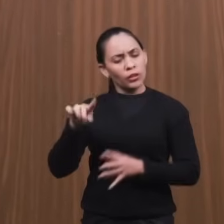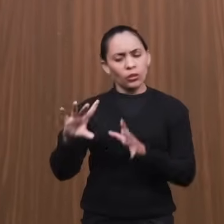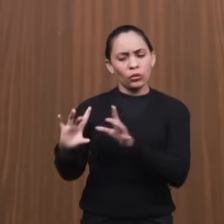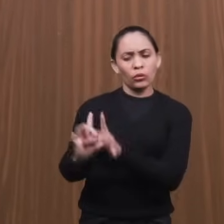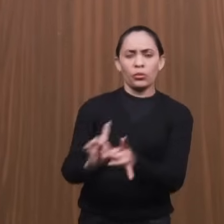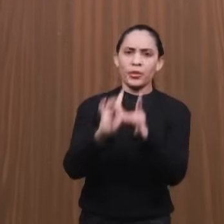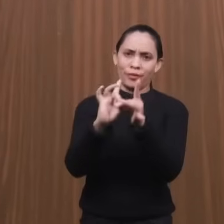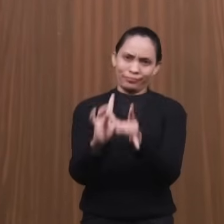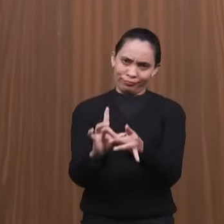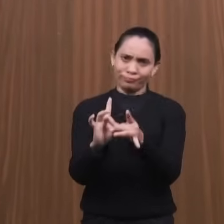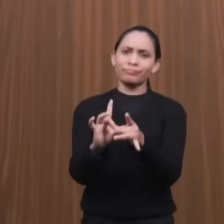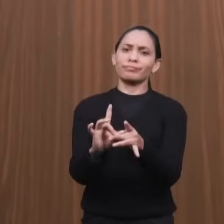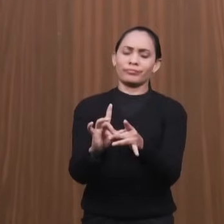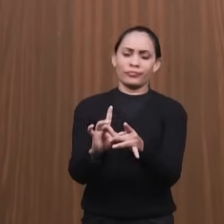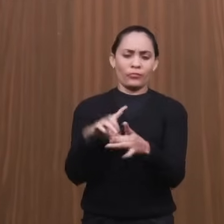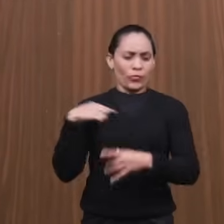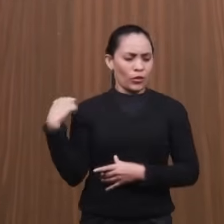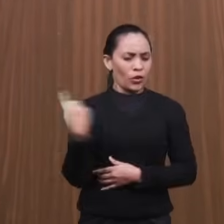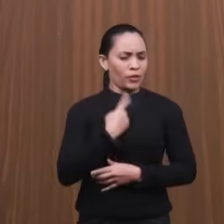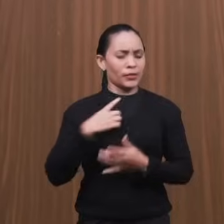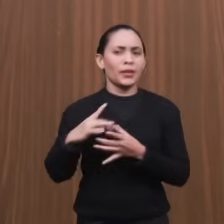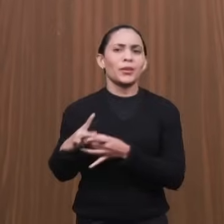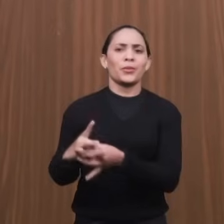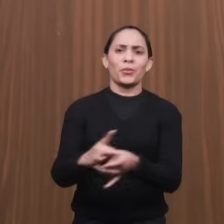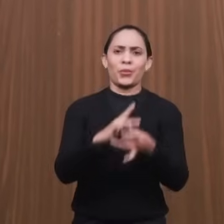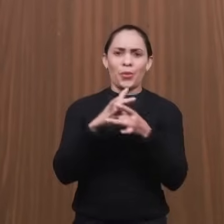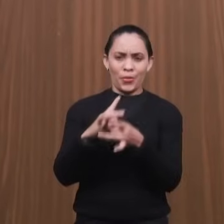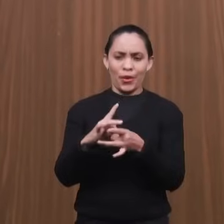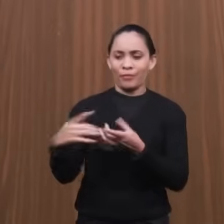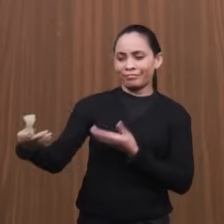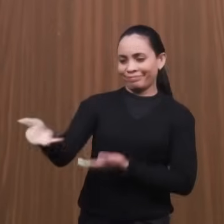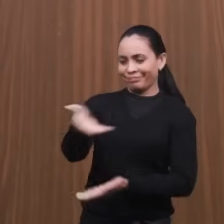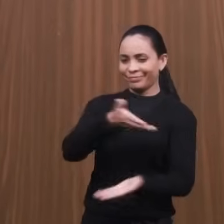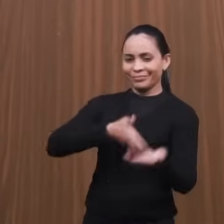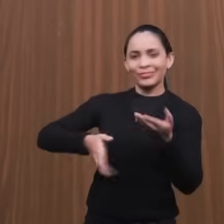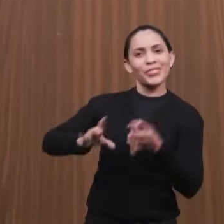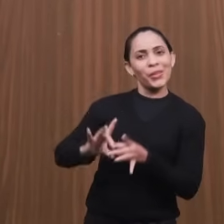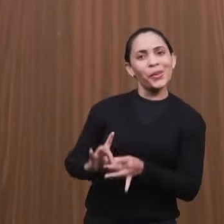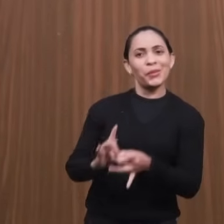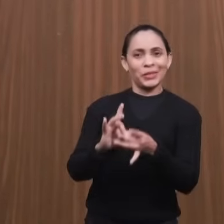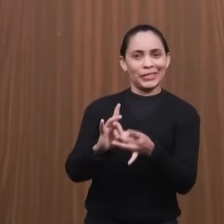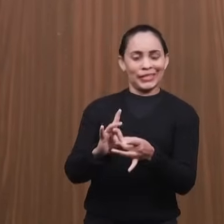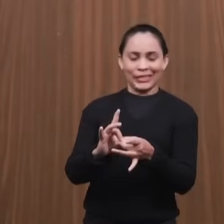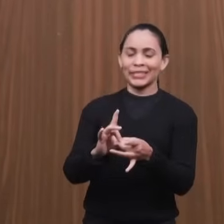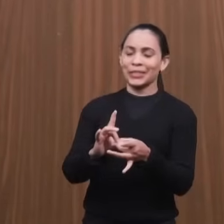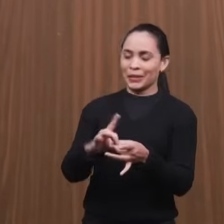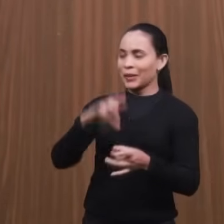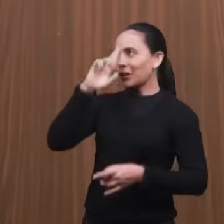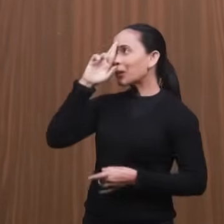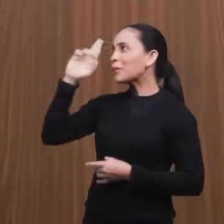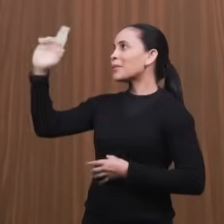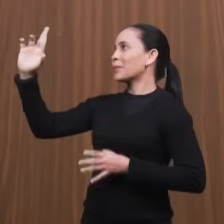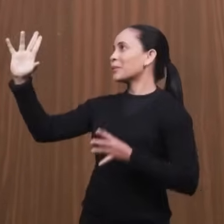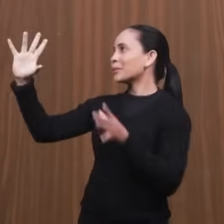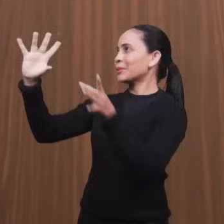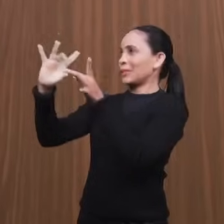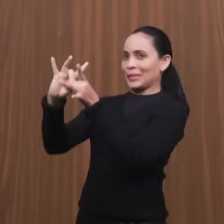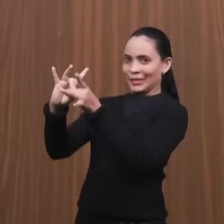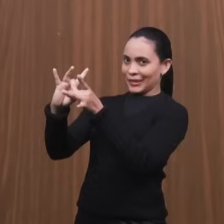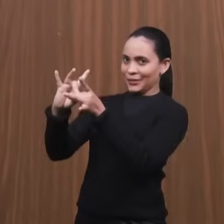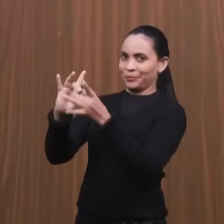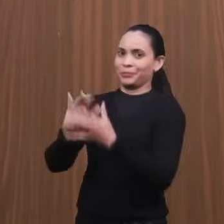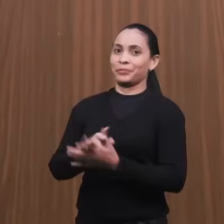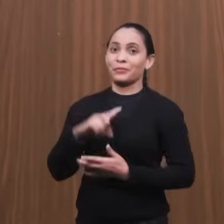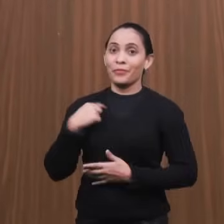esta? É a comunhão do corpo de Cristo. Temos comunhão uns com os outros e com o Senhor. E, na